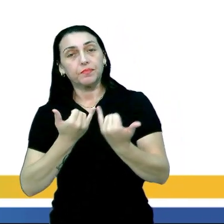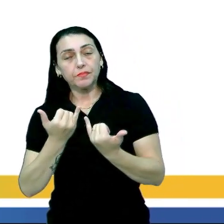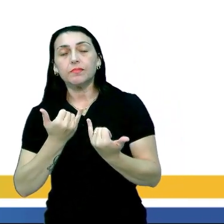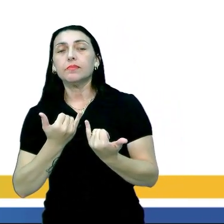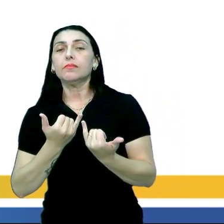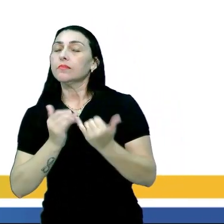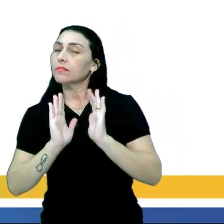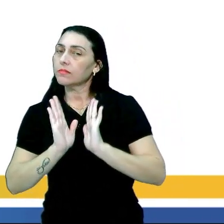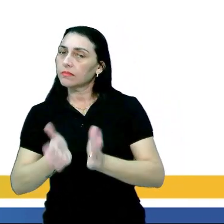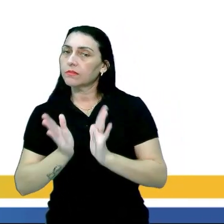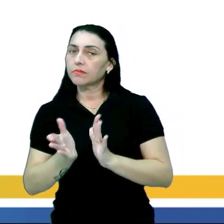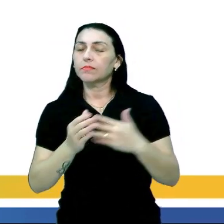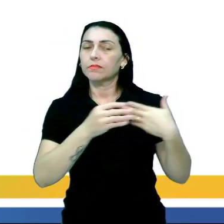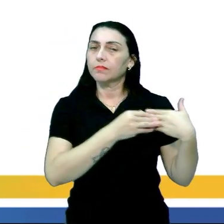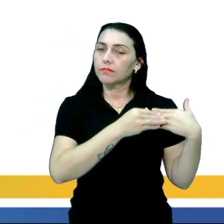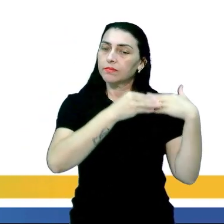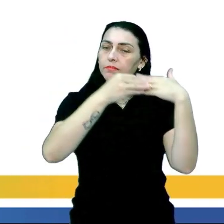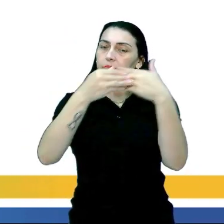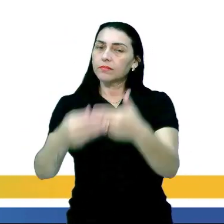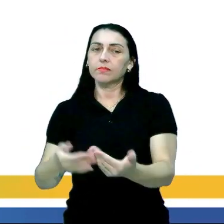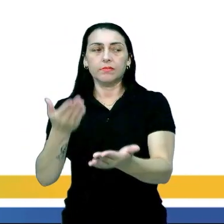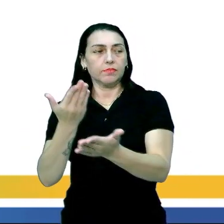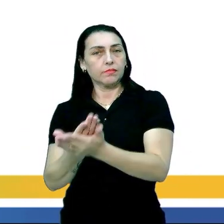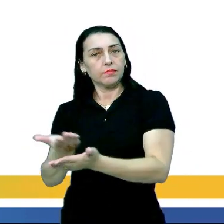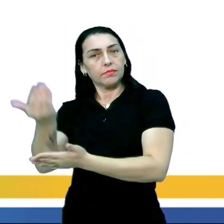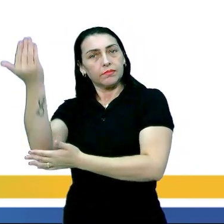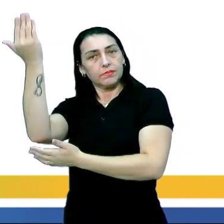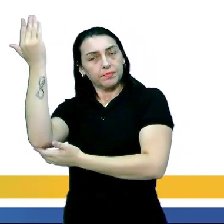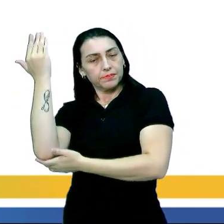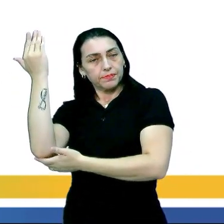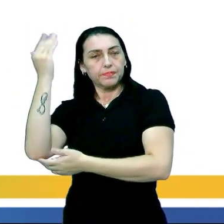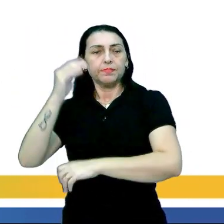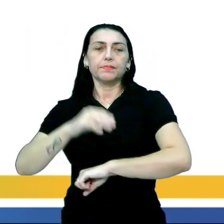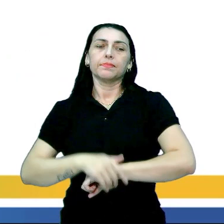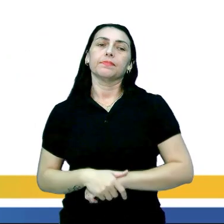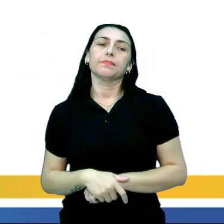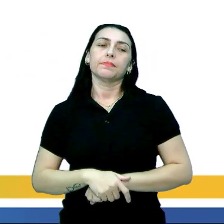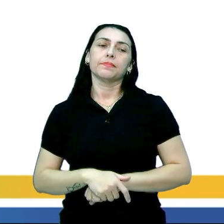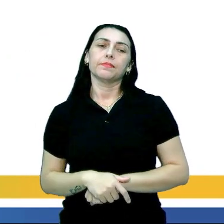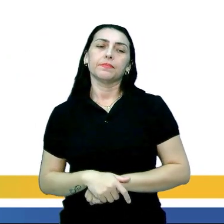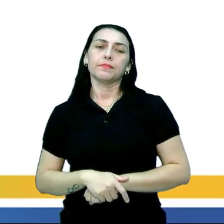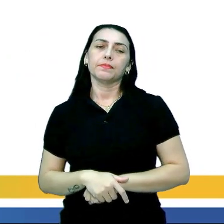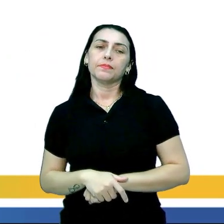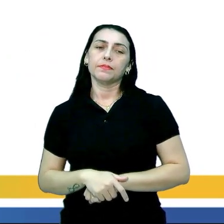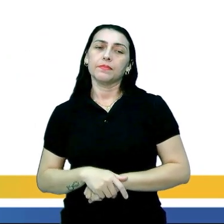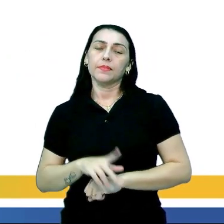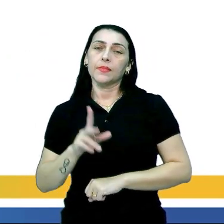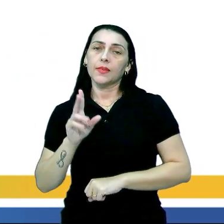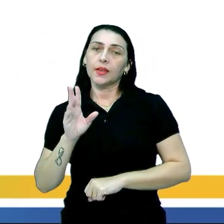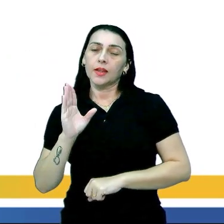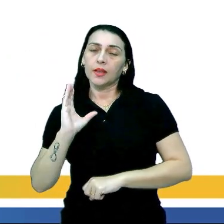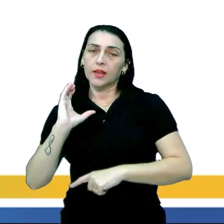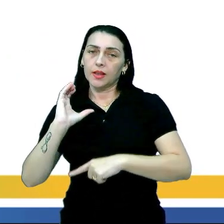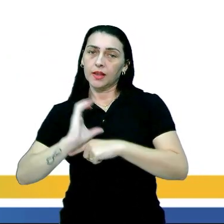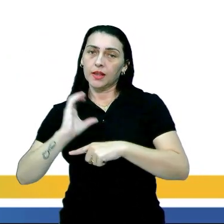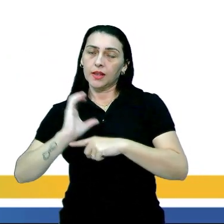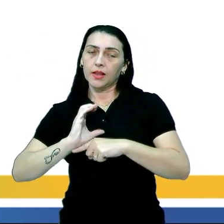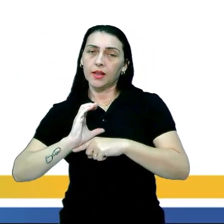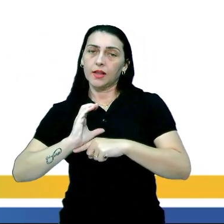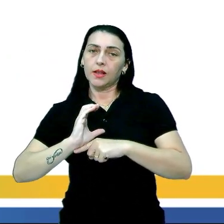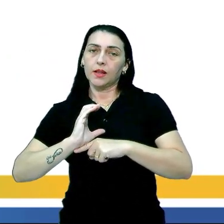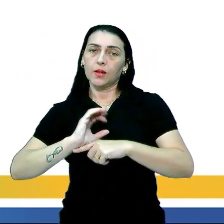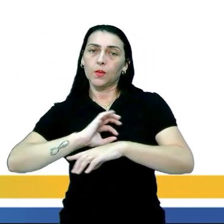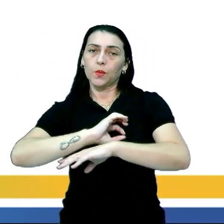essas que a gente vai trazer das aulas anteriores. A letra C diz: o ecossistema